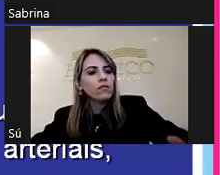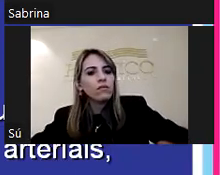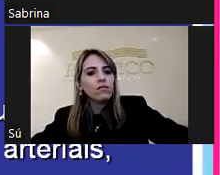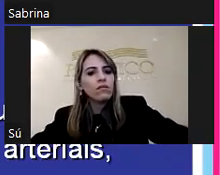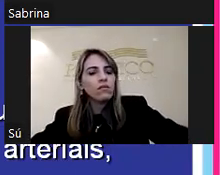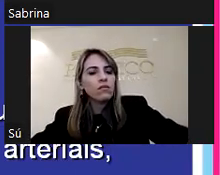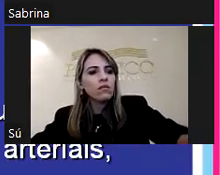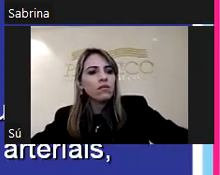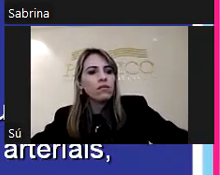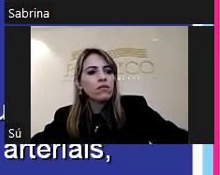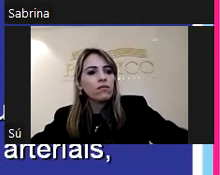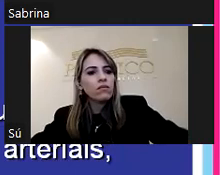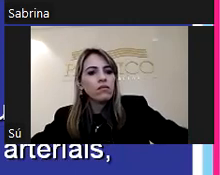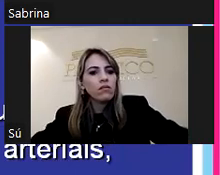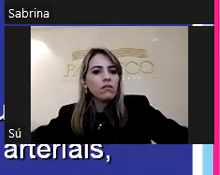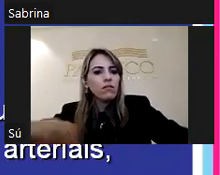arteriosclerose prematura.